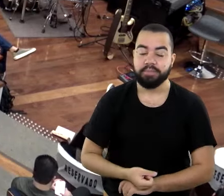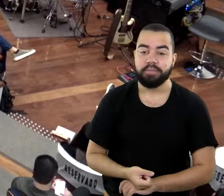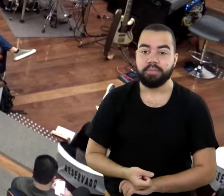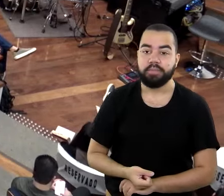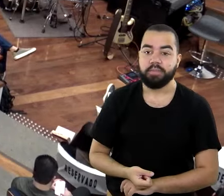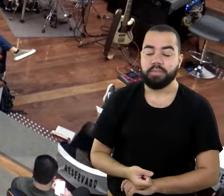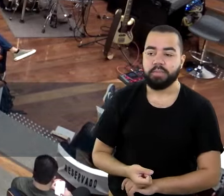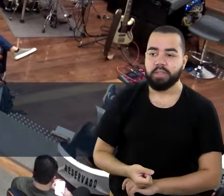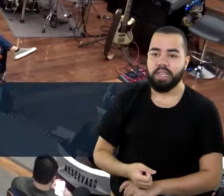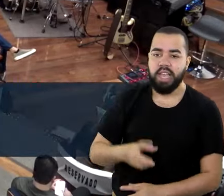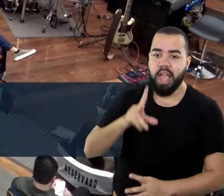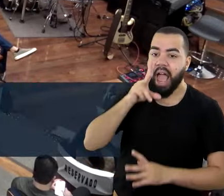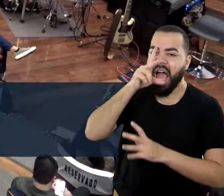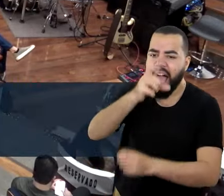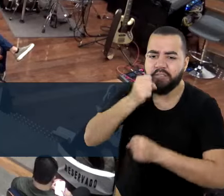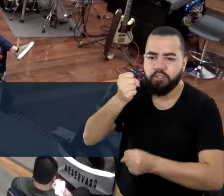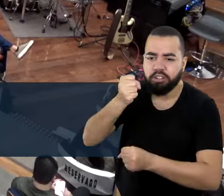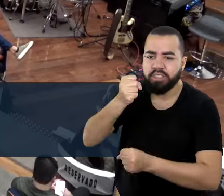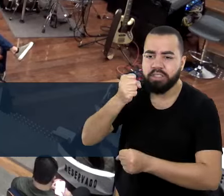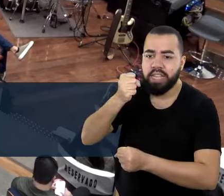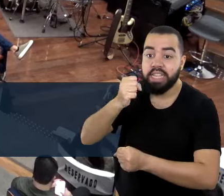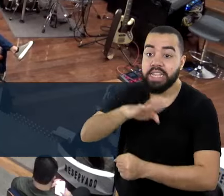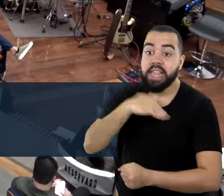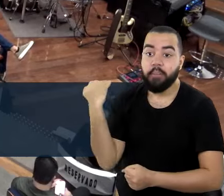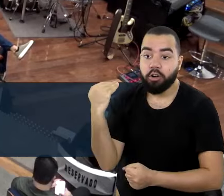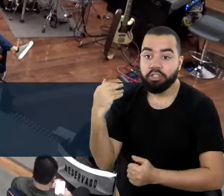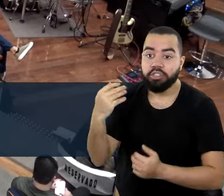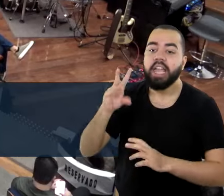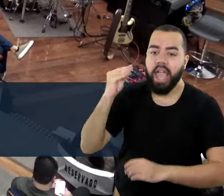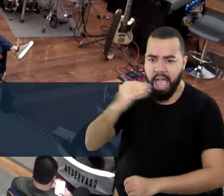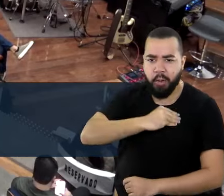O aguilhão da morte é o pecado, e a